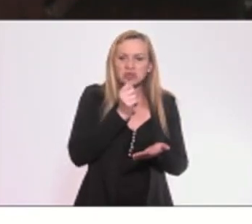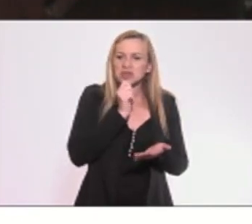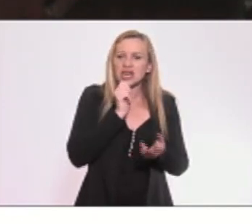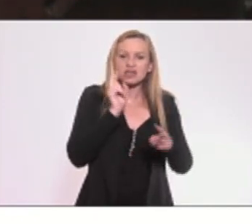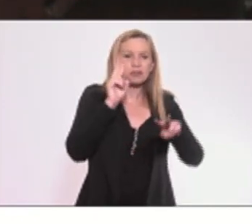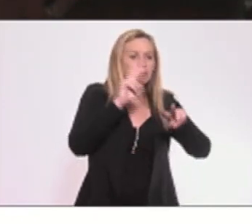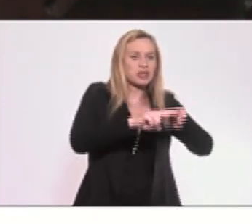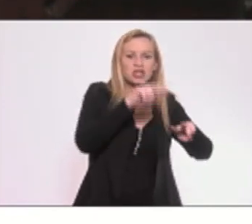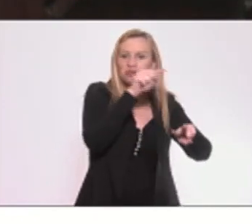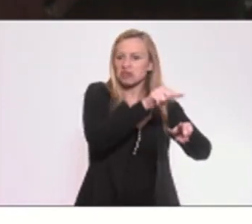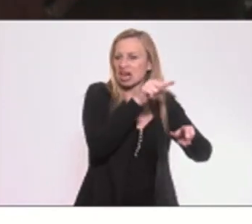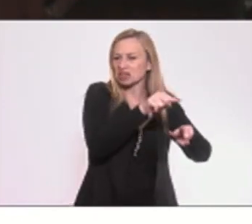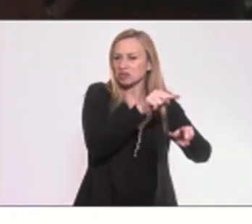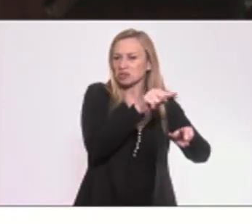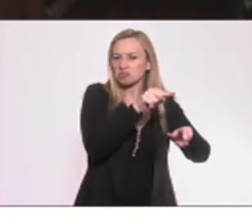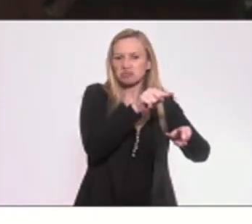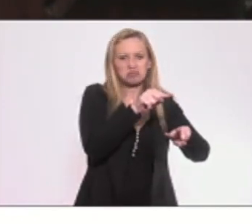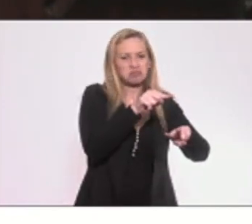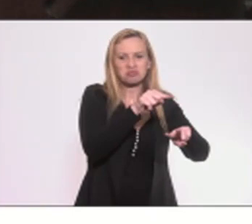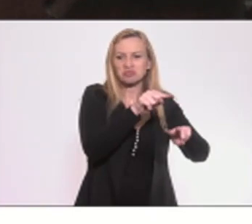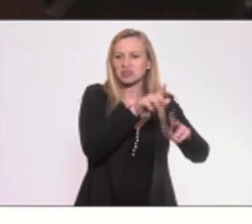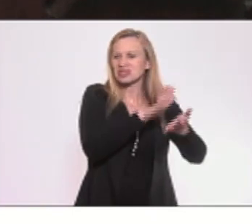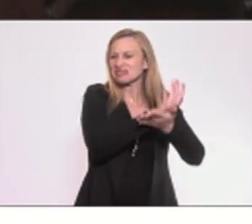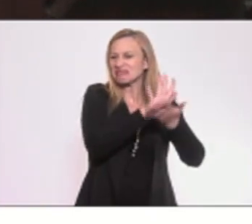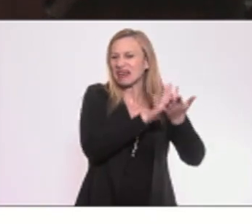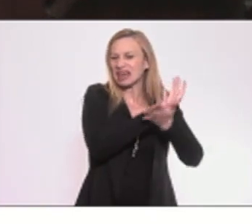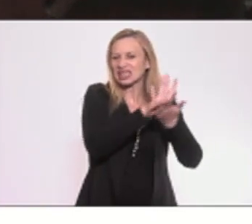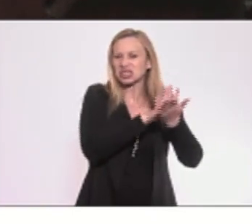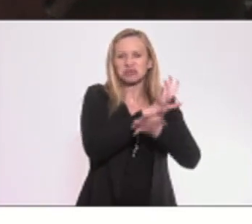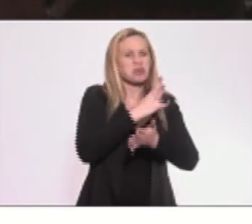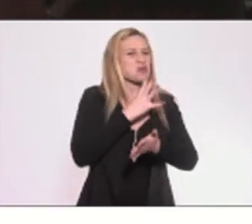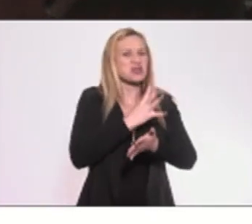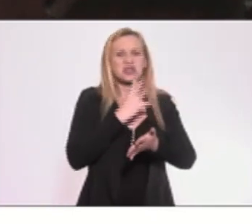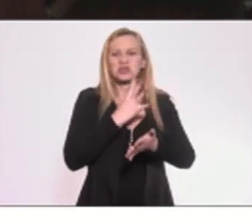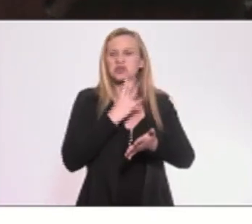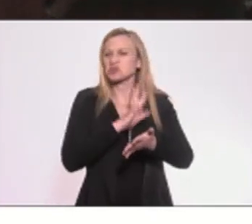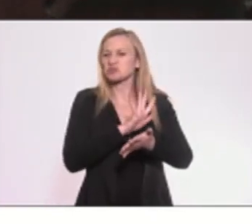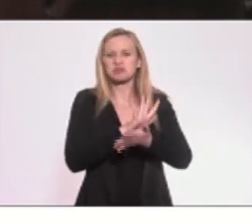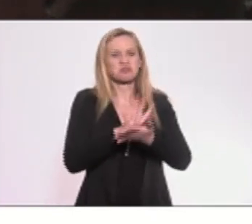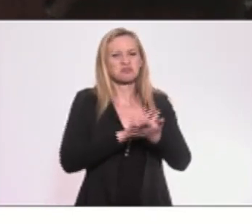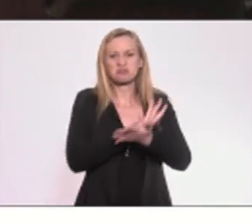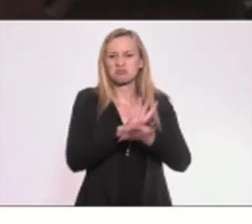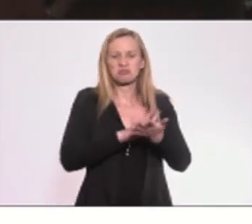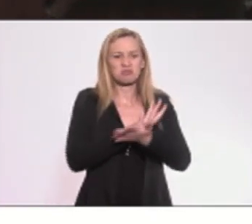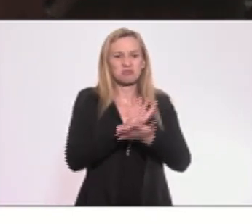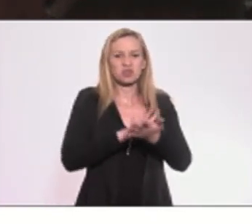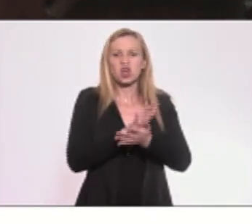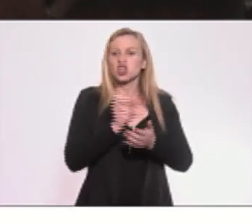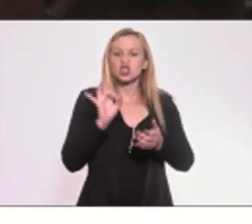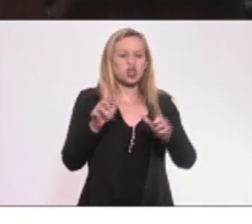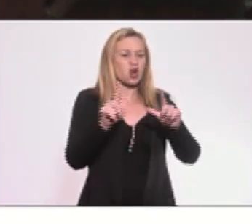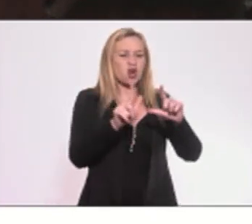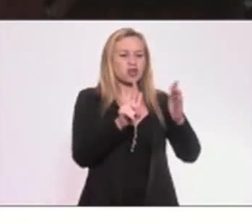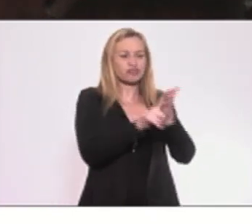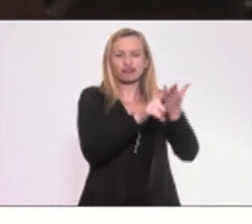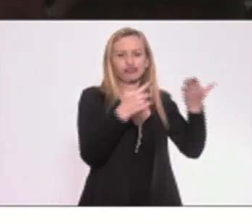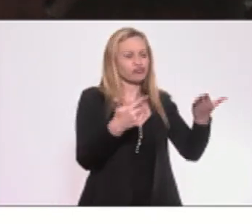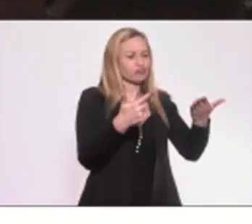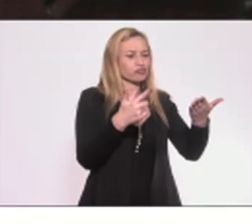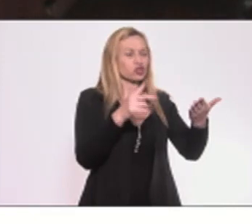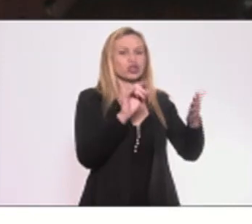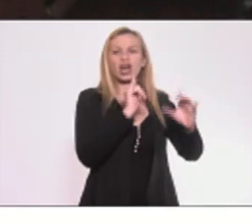Mas nenhum. A maioria deles não os conheço, senão por leitura de jornal, por informações de internet.